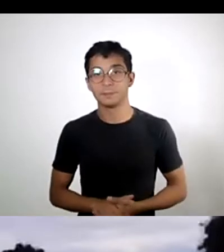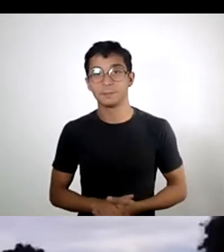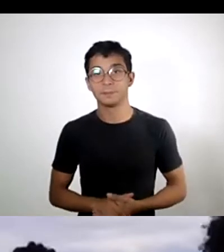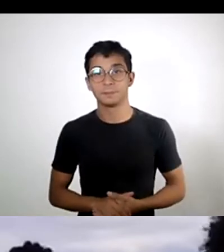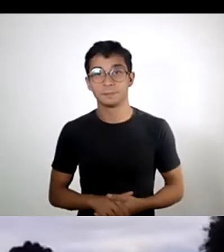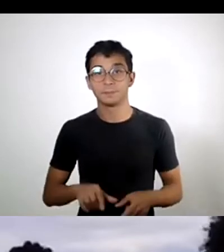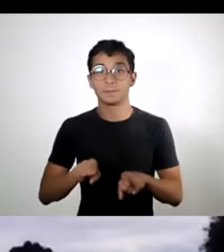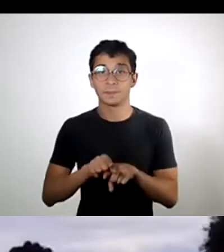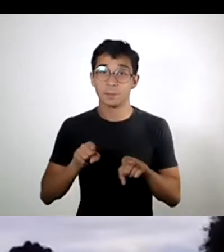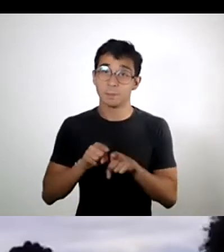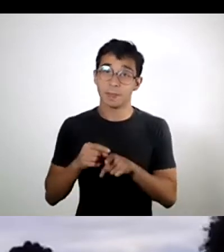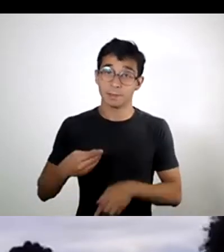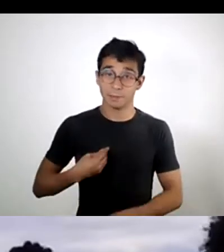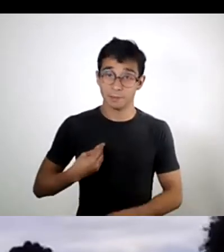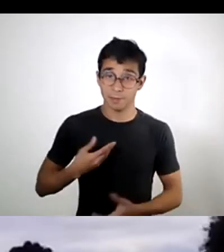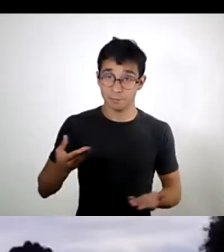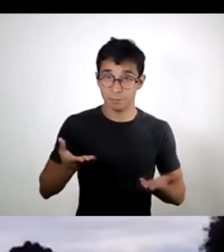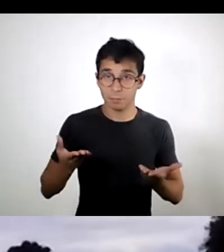para conversar